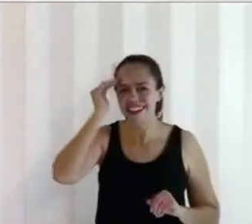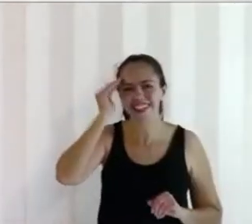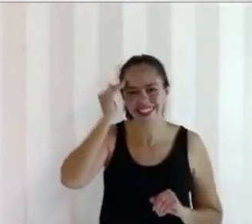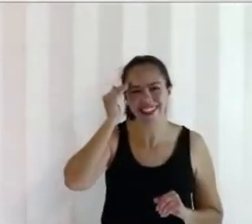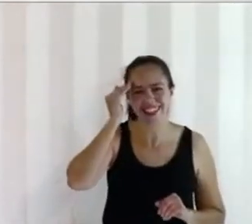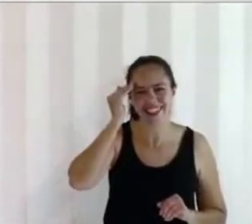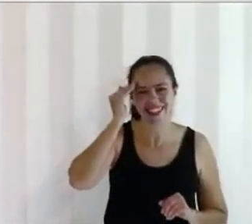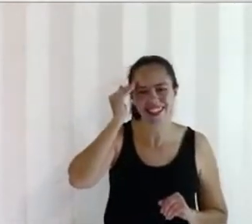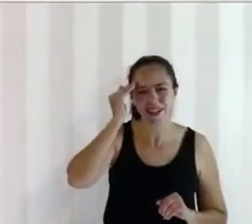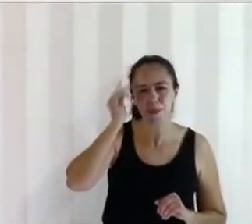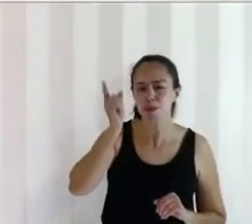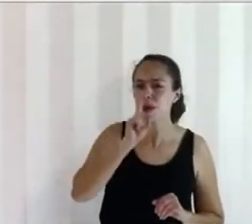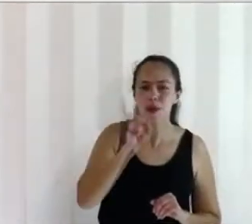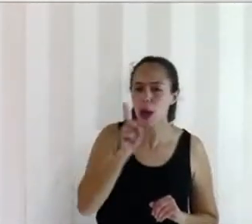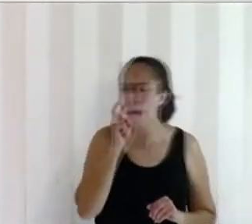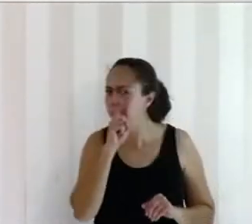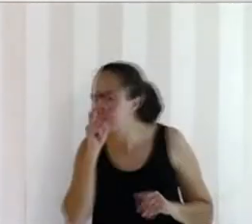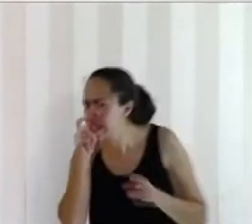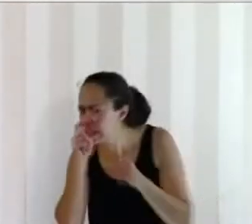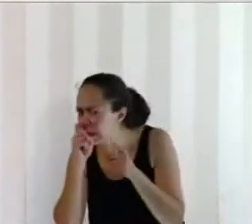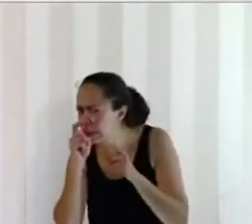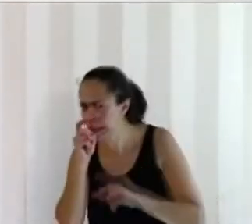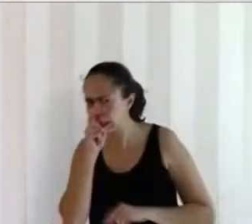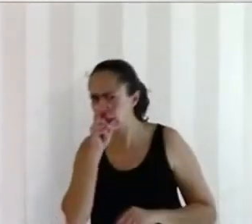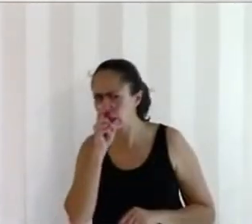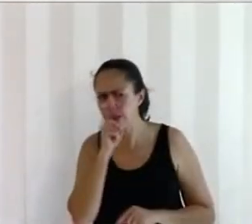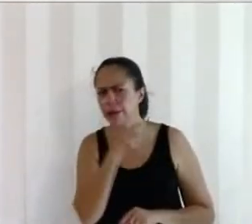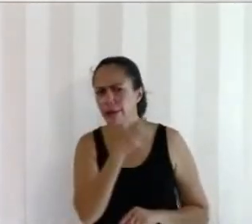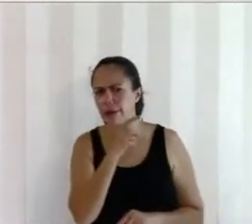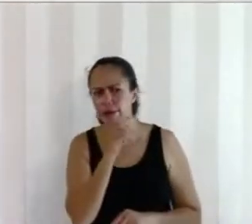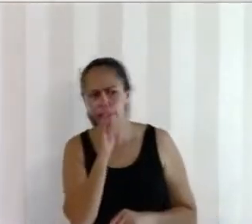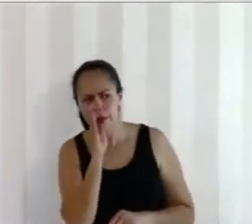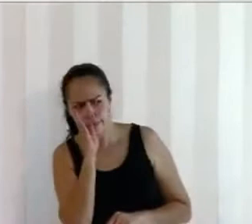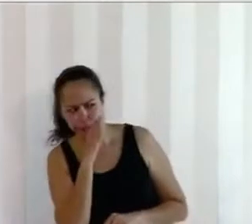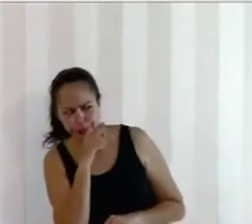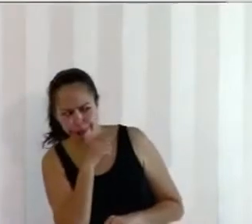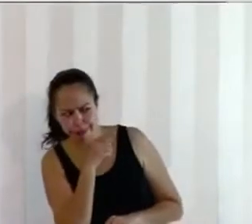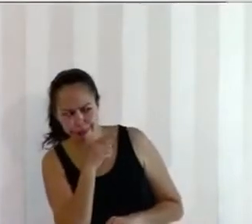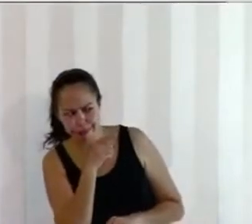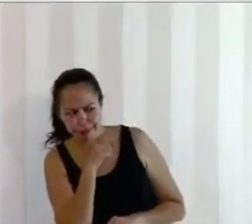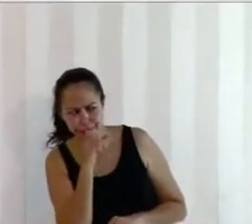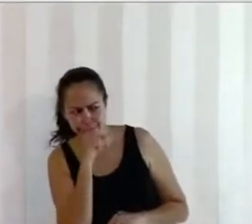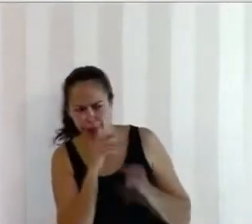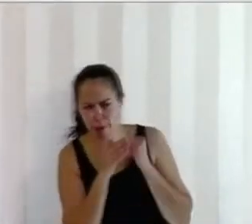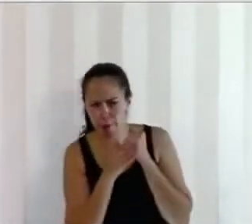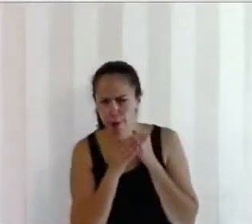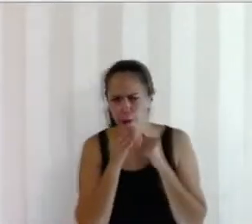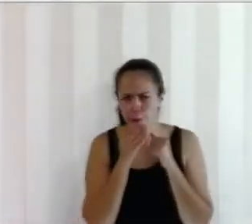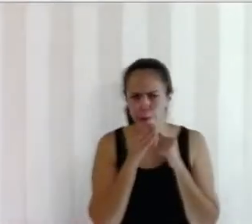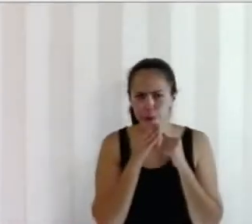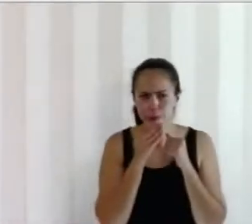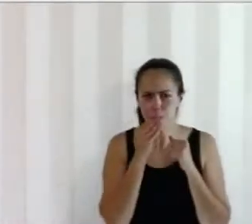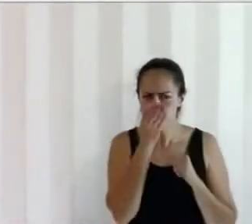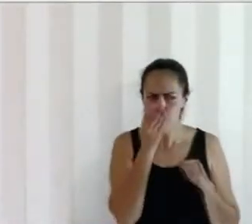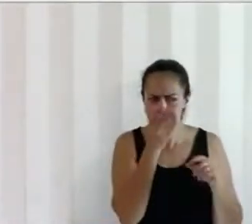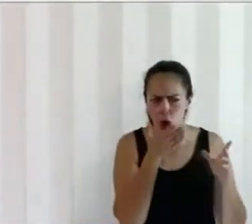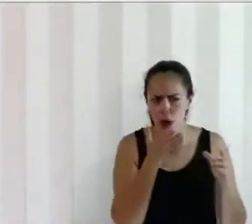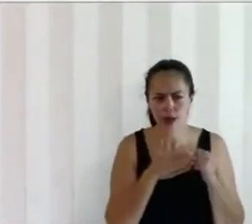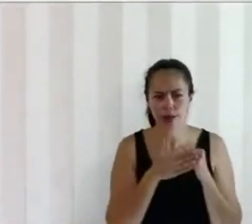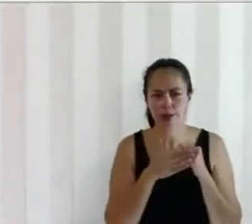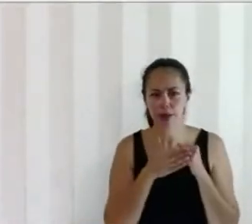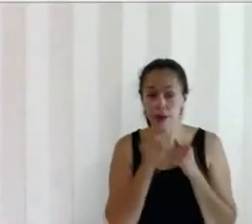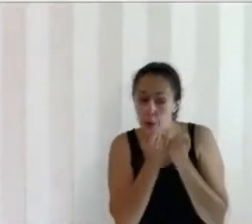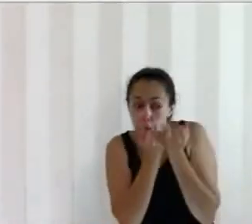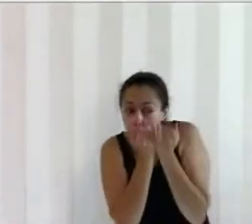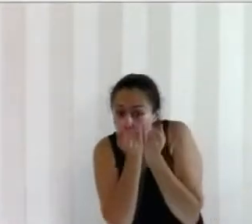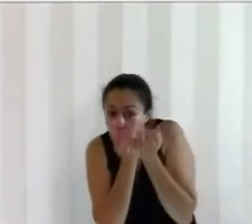conhecer ainda, ou mesmo para não cobiçar o que não é seu. Hoje você é criança ainda, mas os